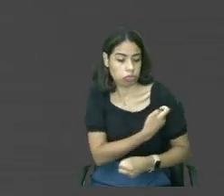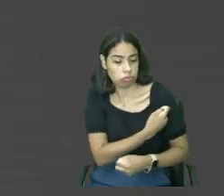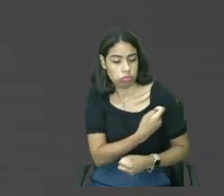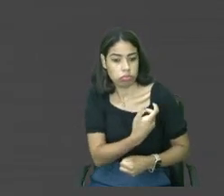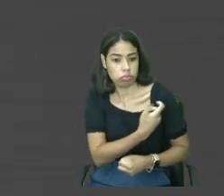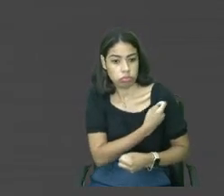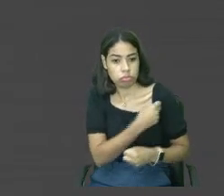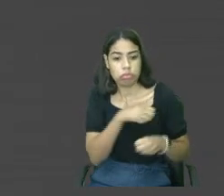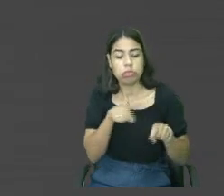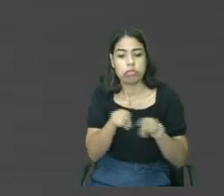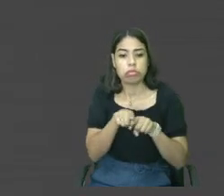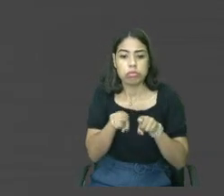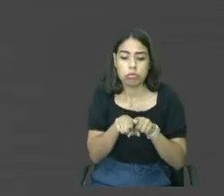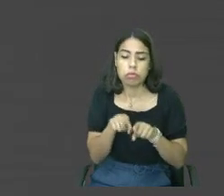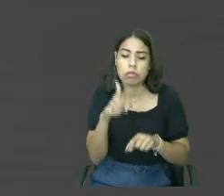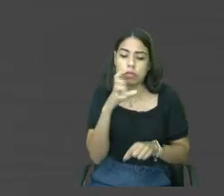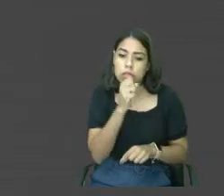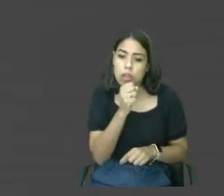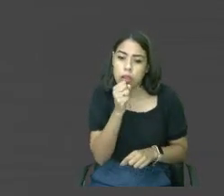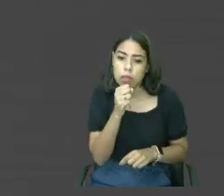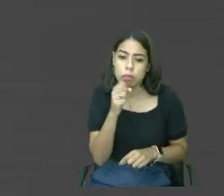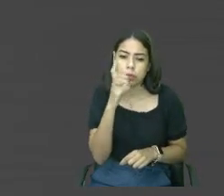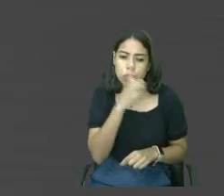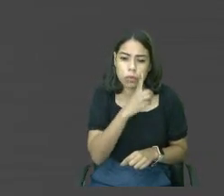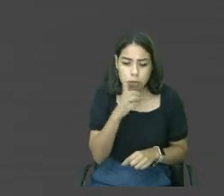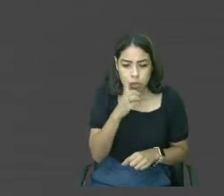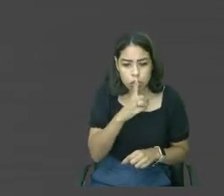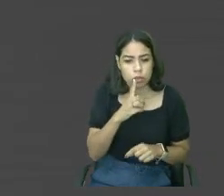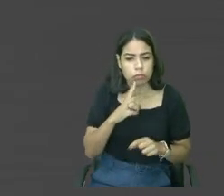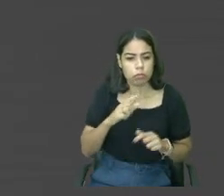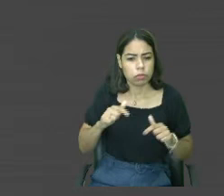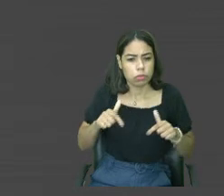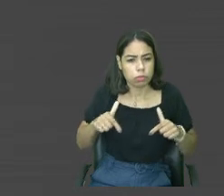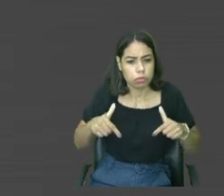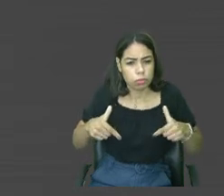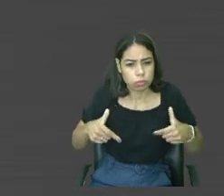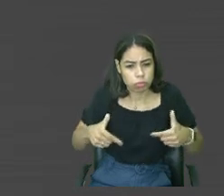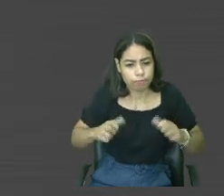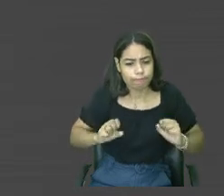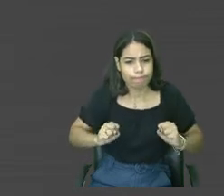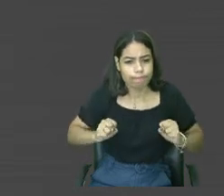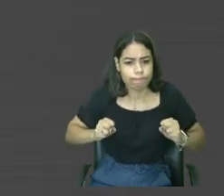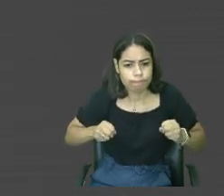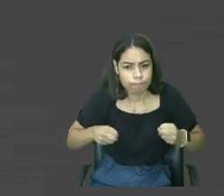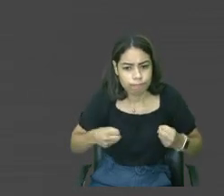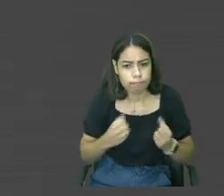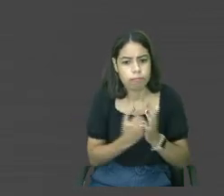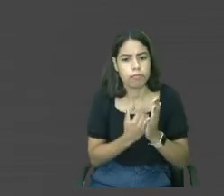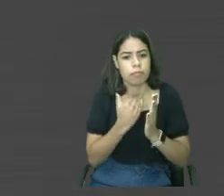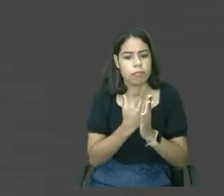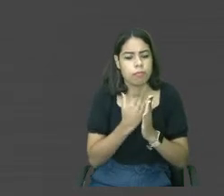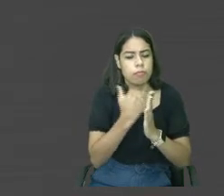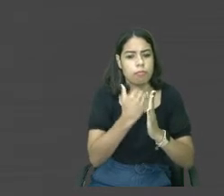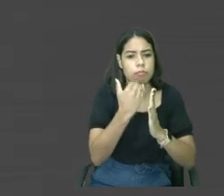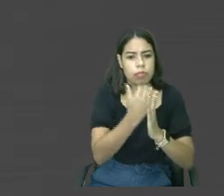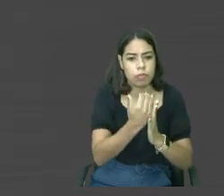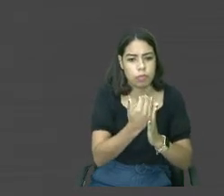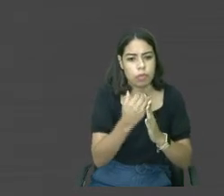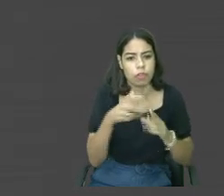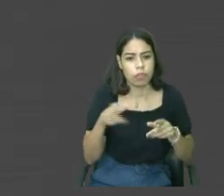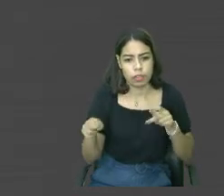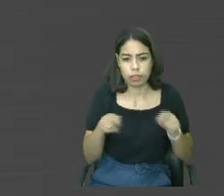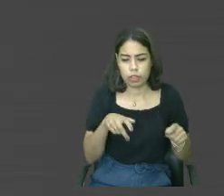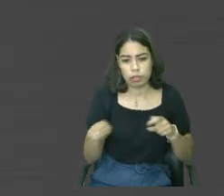de semana. Estamos intensificando, né, desde então, todas as ações de vacinação.